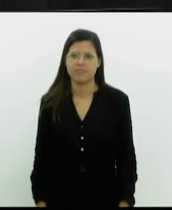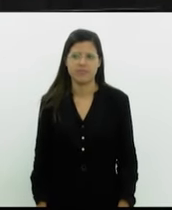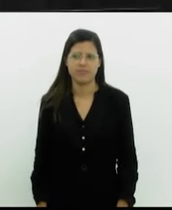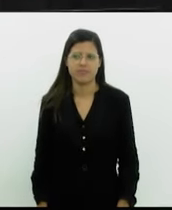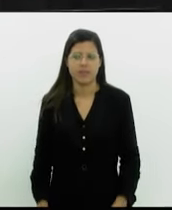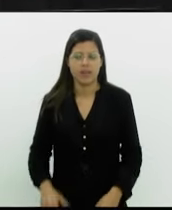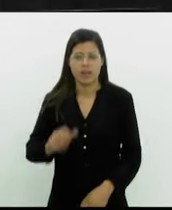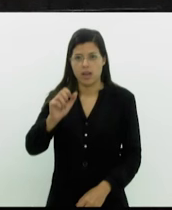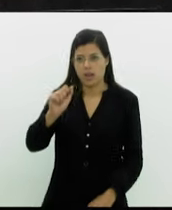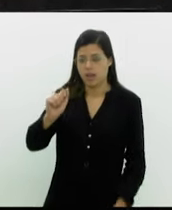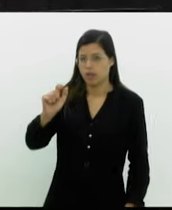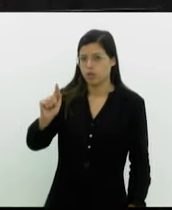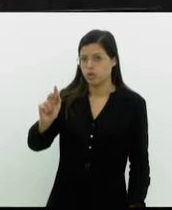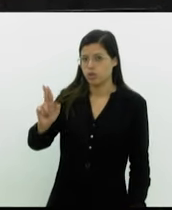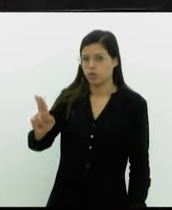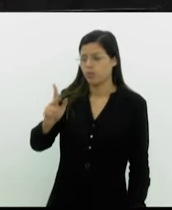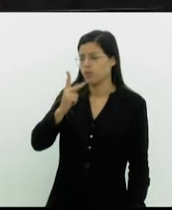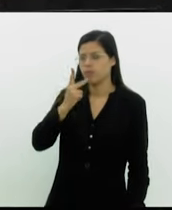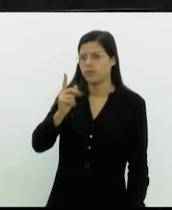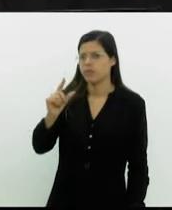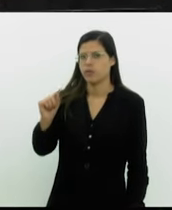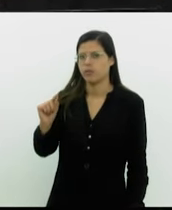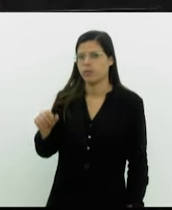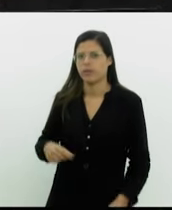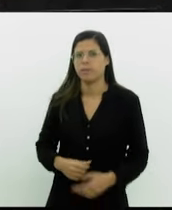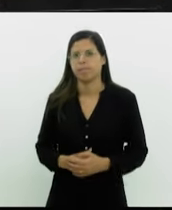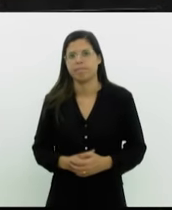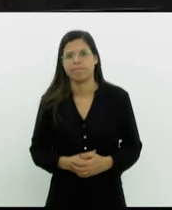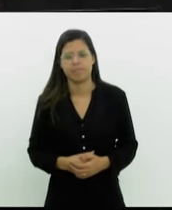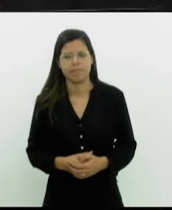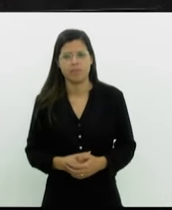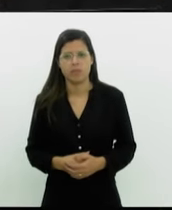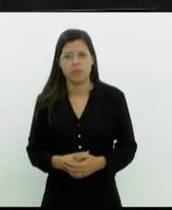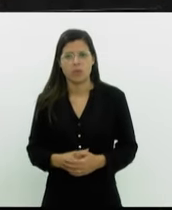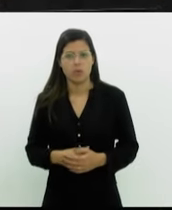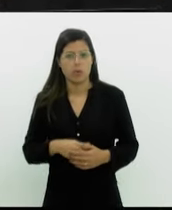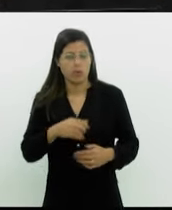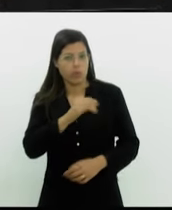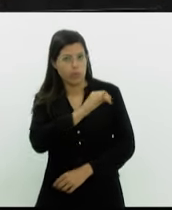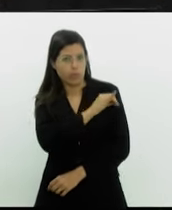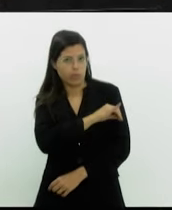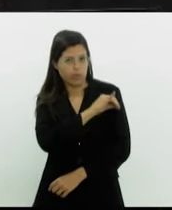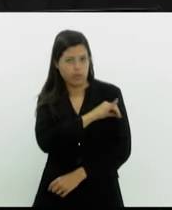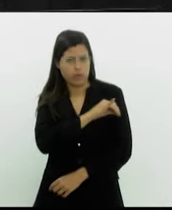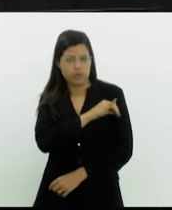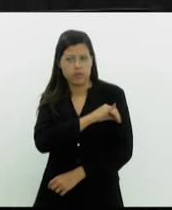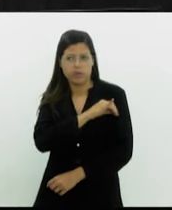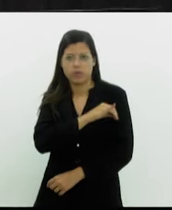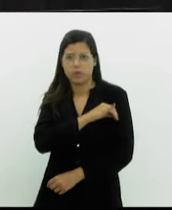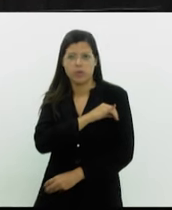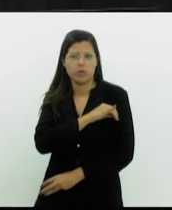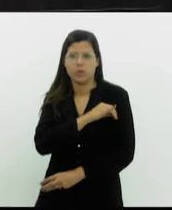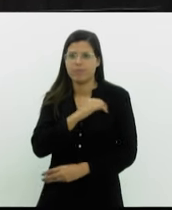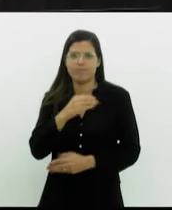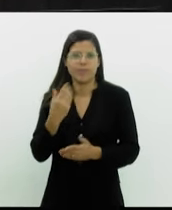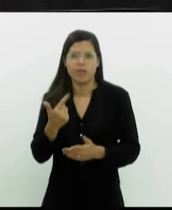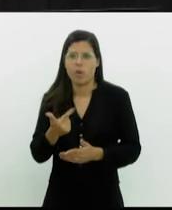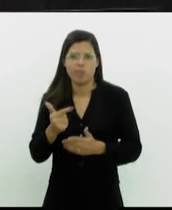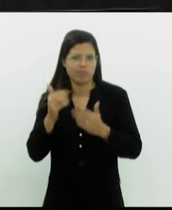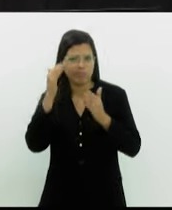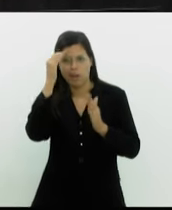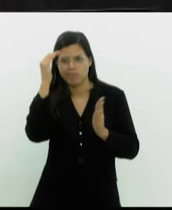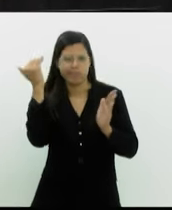A AGU diz o seguinte: o Rio tem descumprido